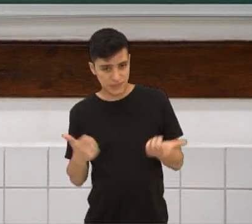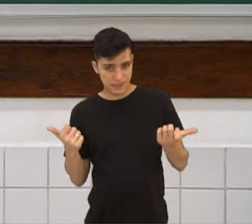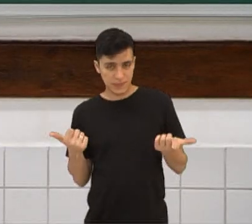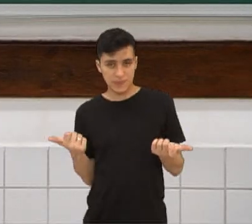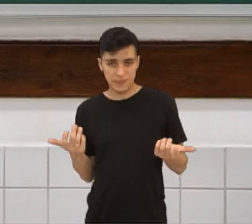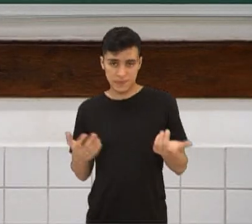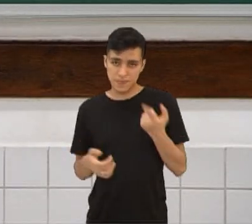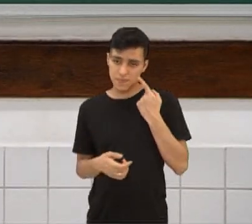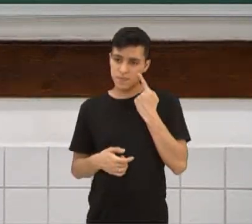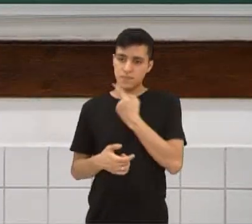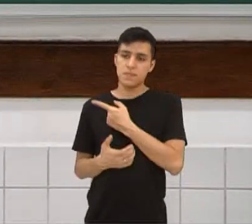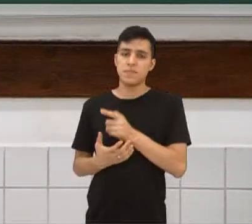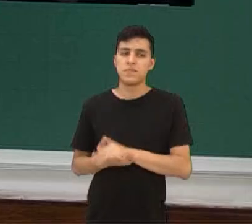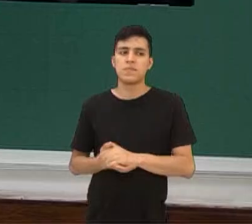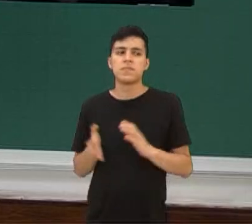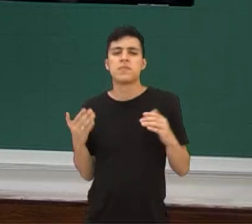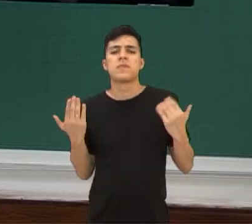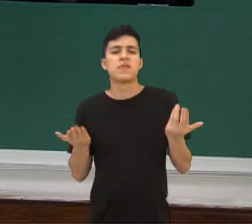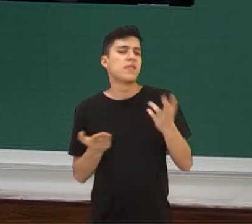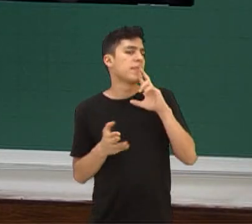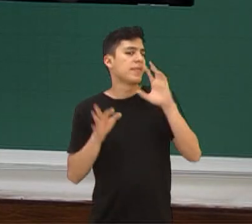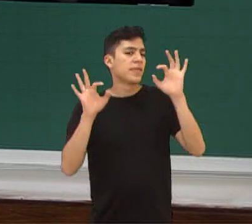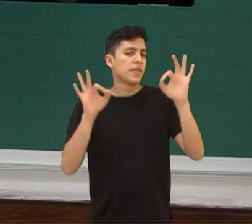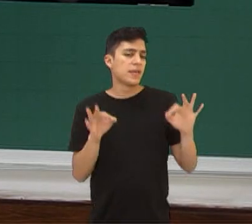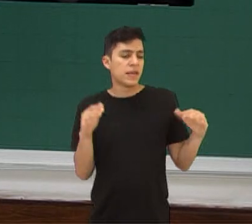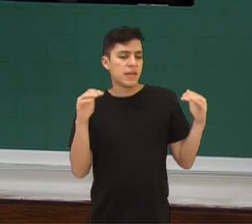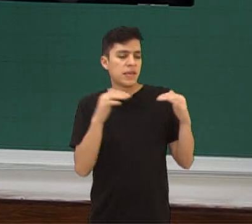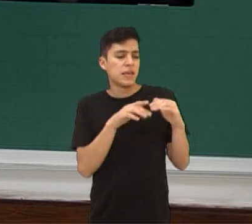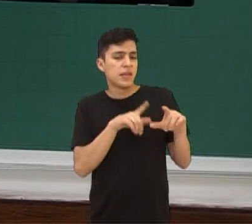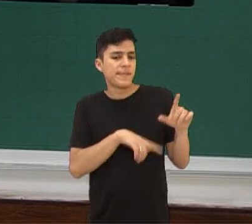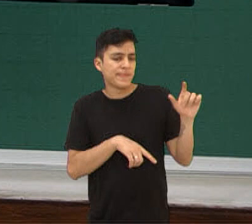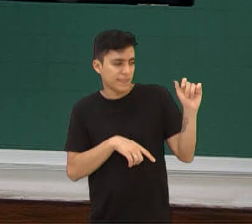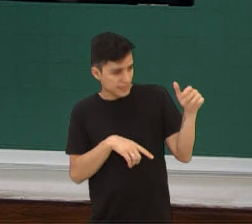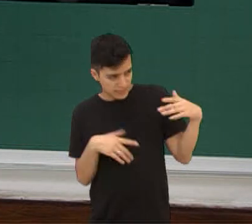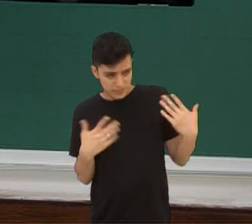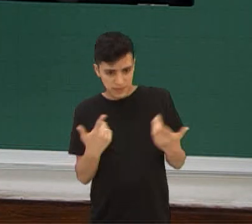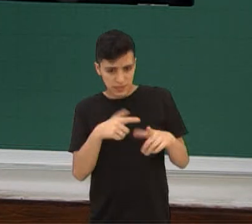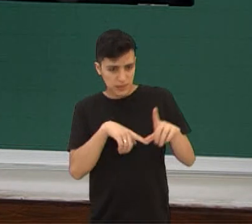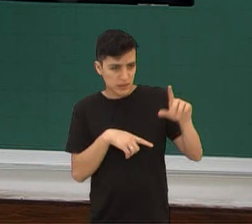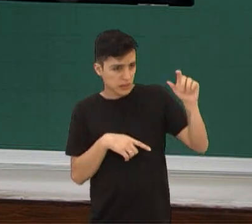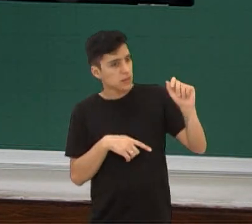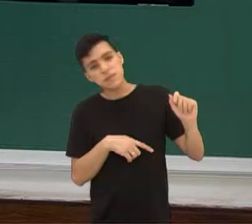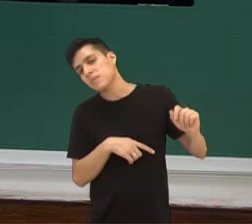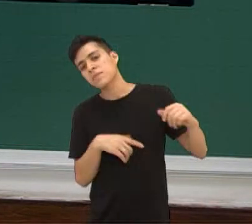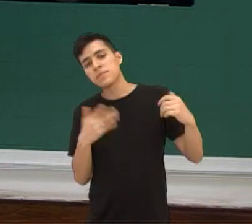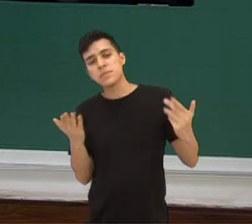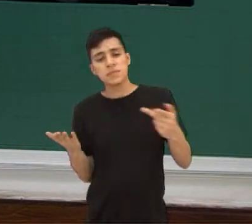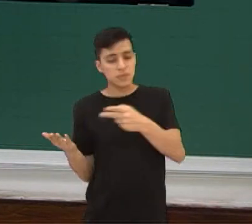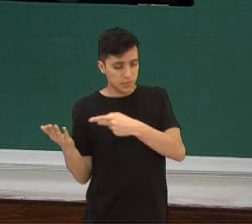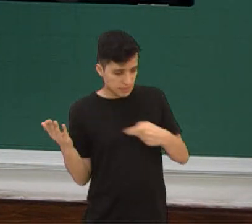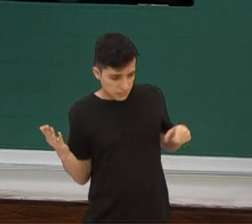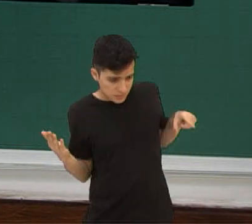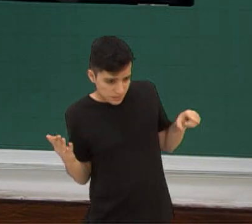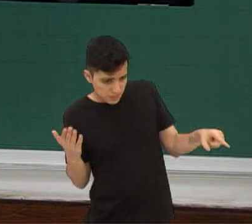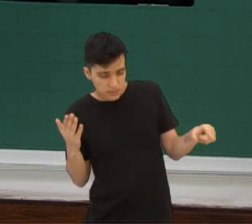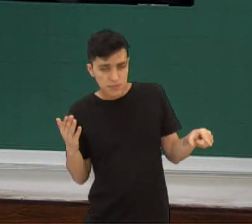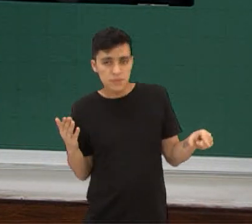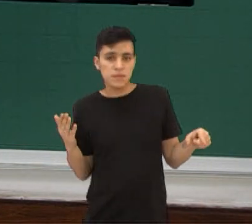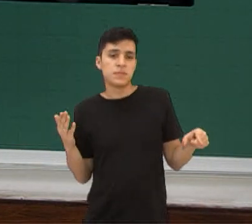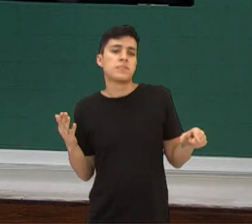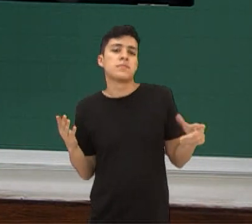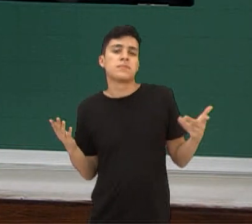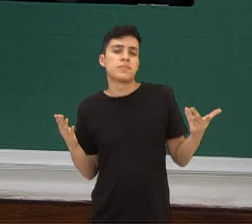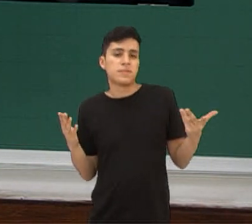Então, a ver, qual é a resposta certa em relação à letra A? Em relação à letra A, o presidente se puso muito